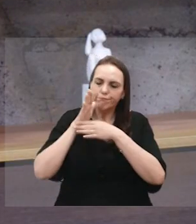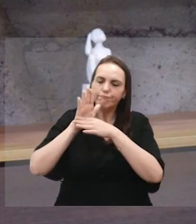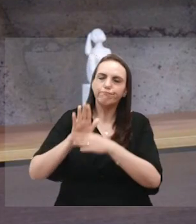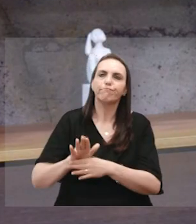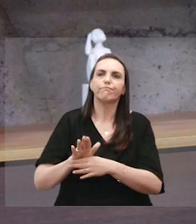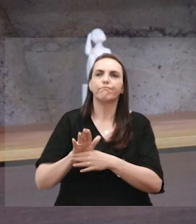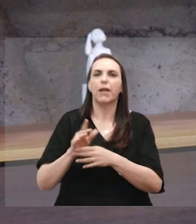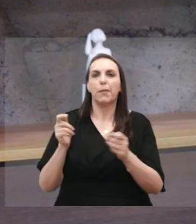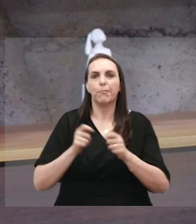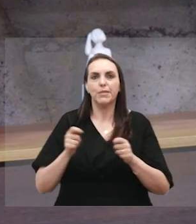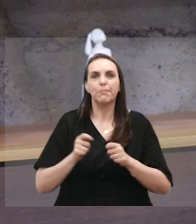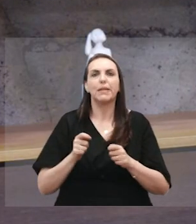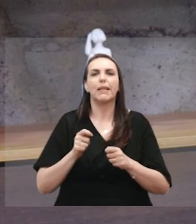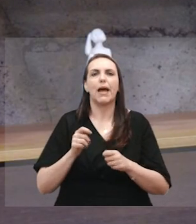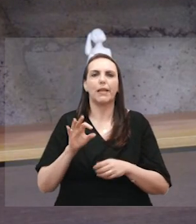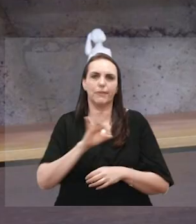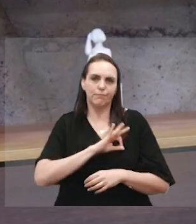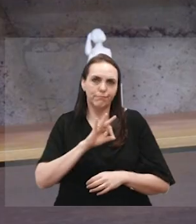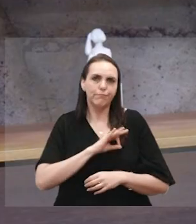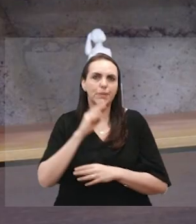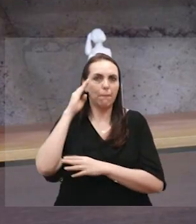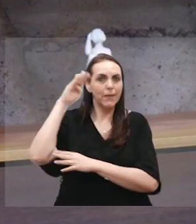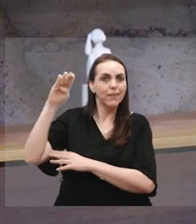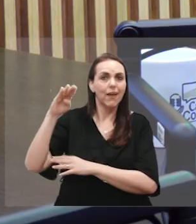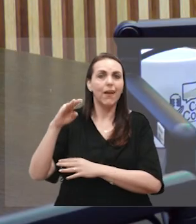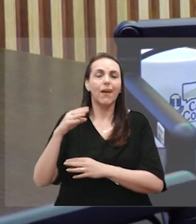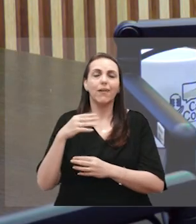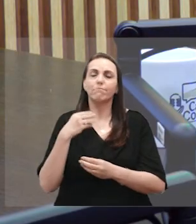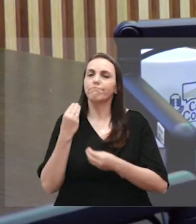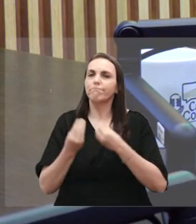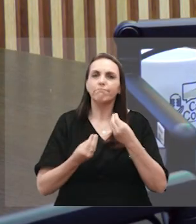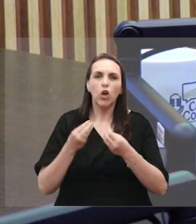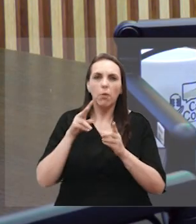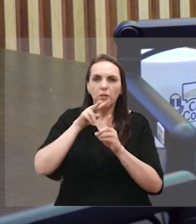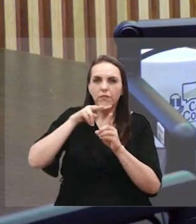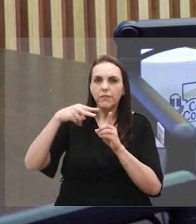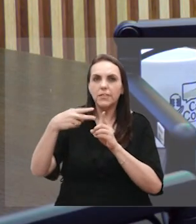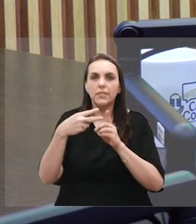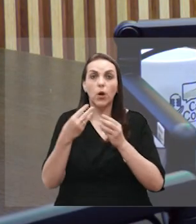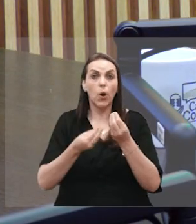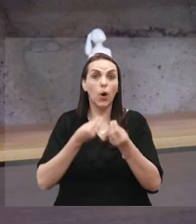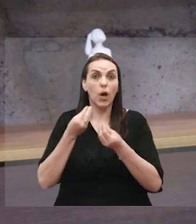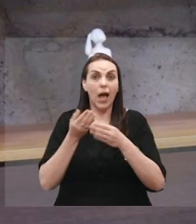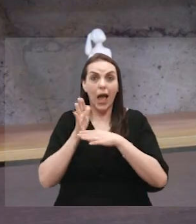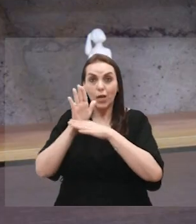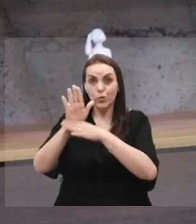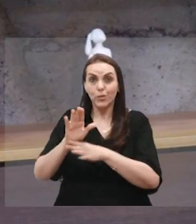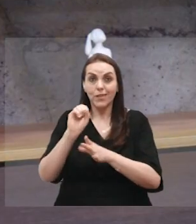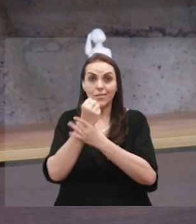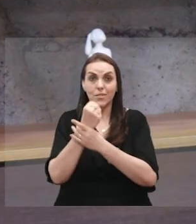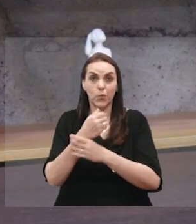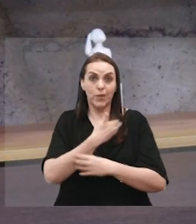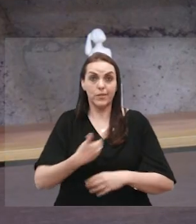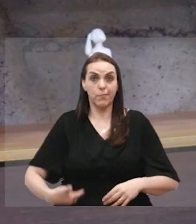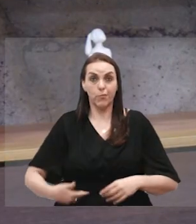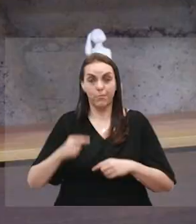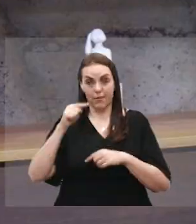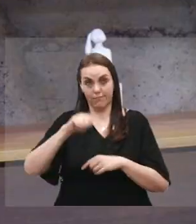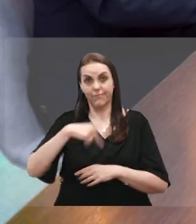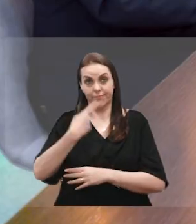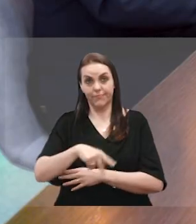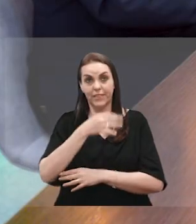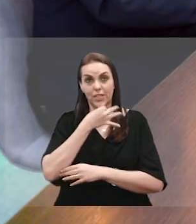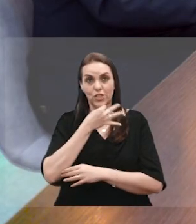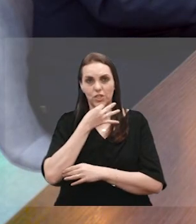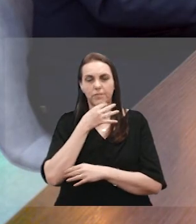possível com a própria Brigada Militar. O senhor tem já alguma visão também no sentido de contribuir com a segurança pública local?